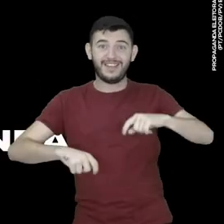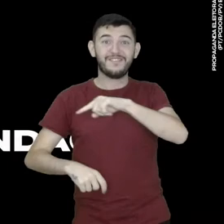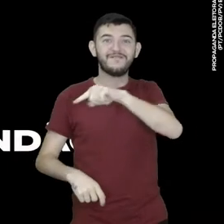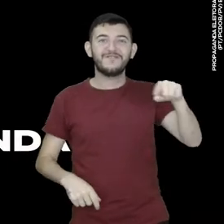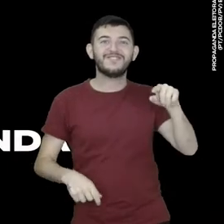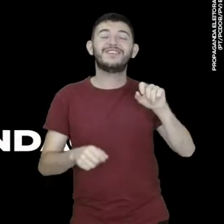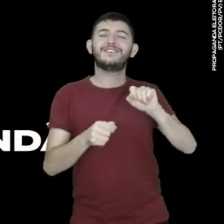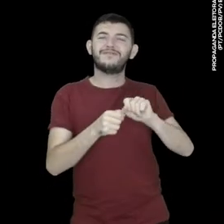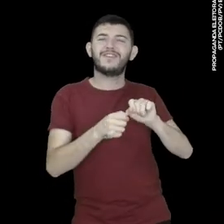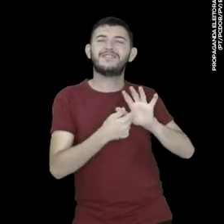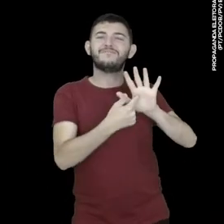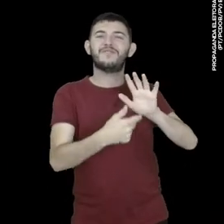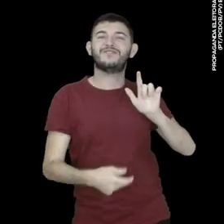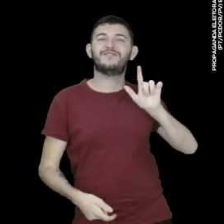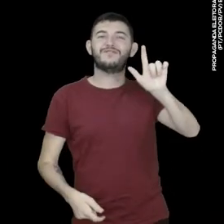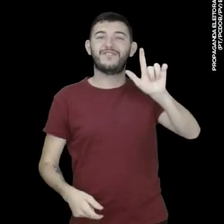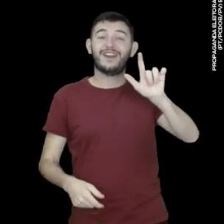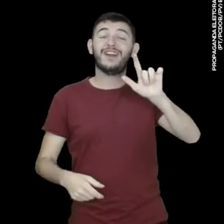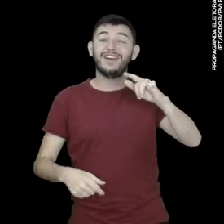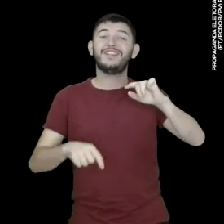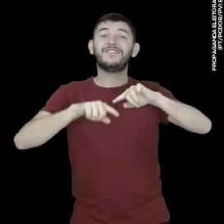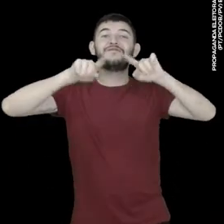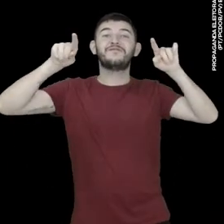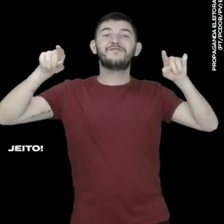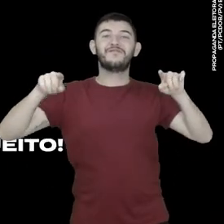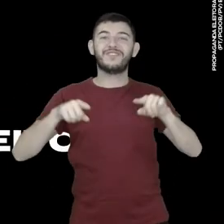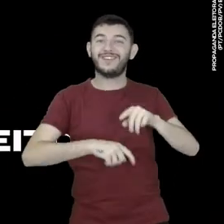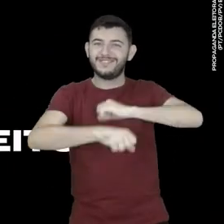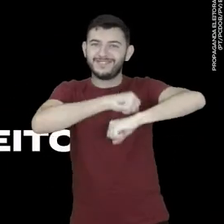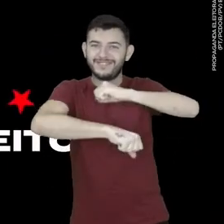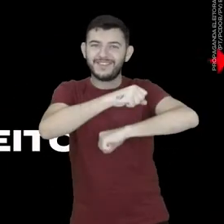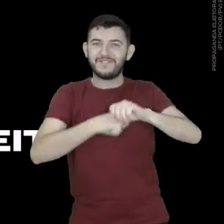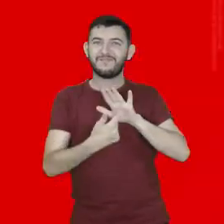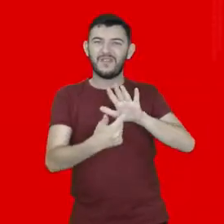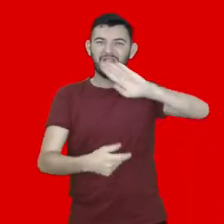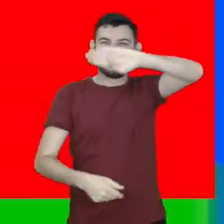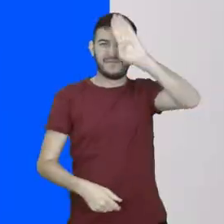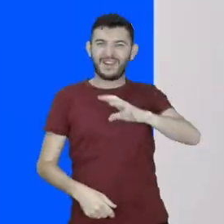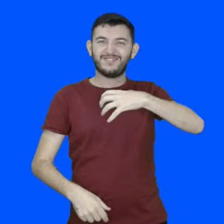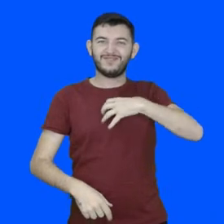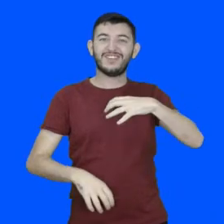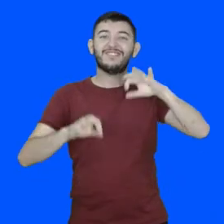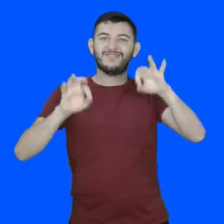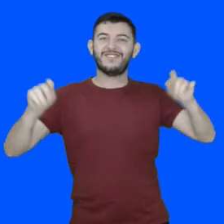coração grandão, desenrola, o Brasil tem jeito!